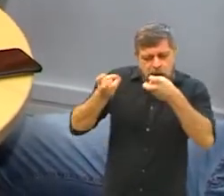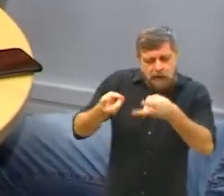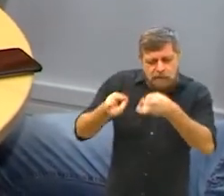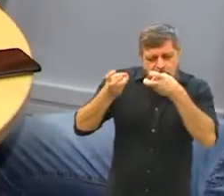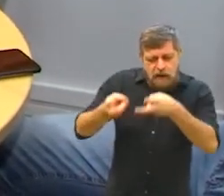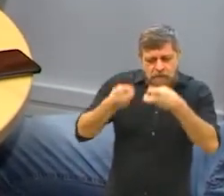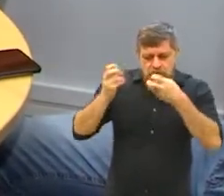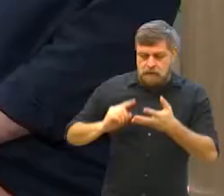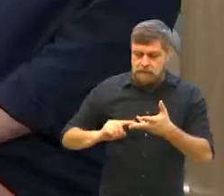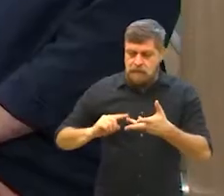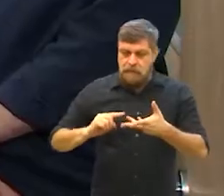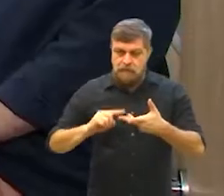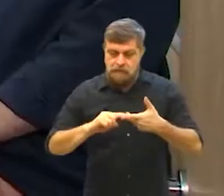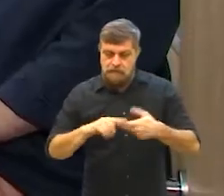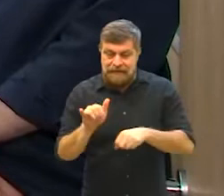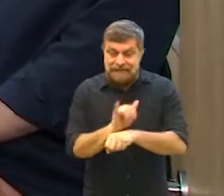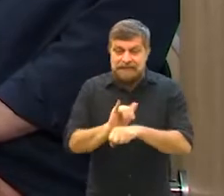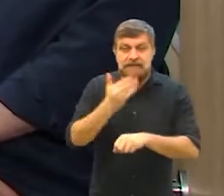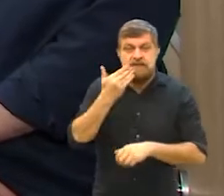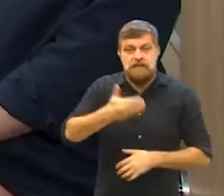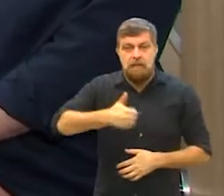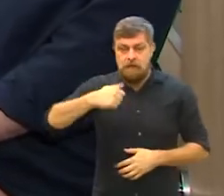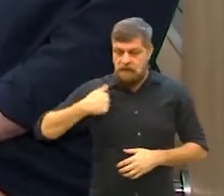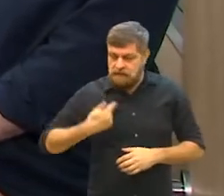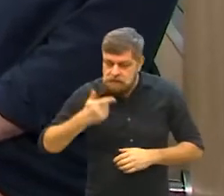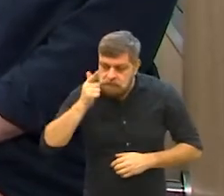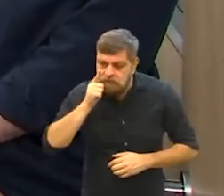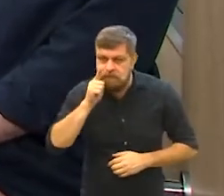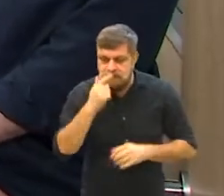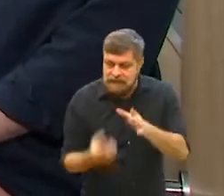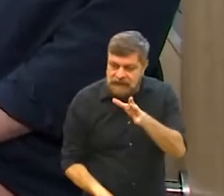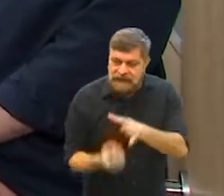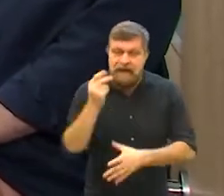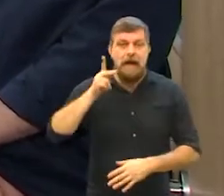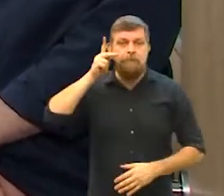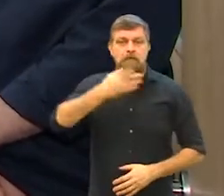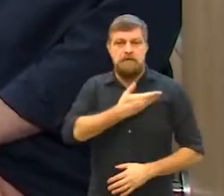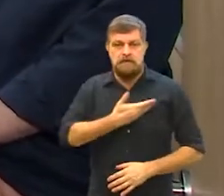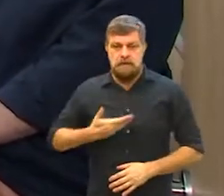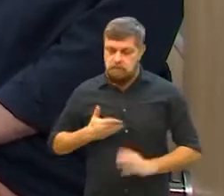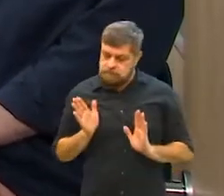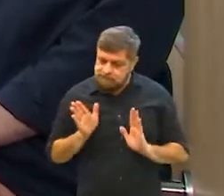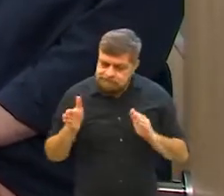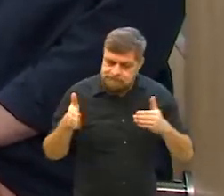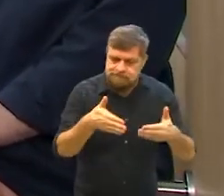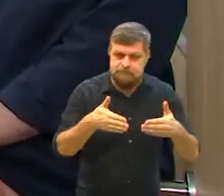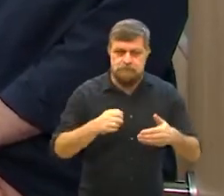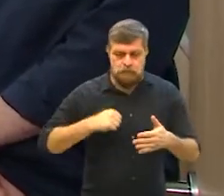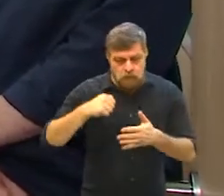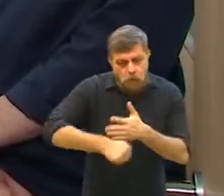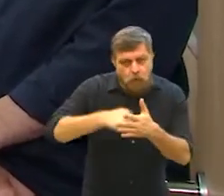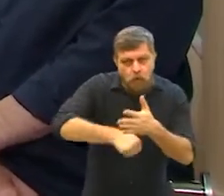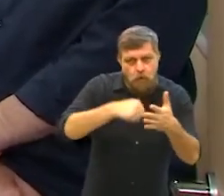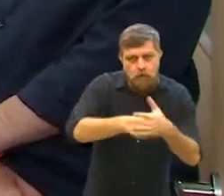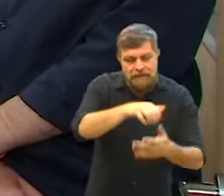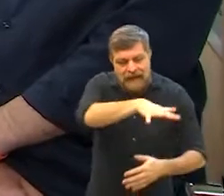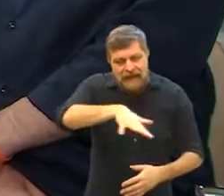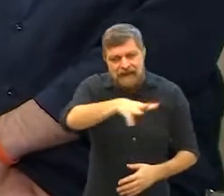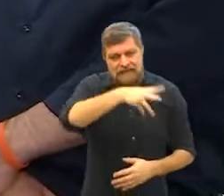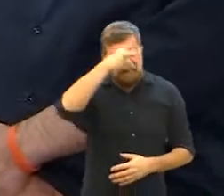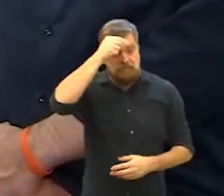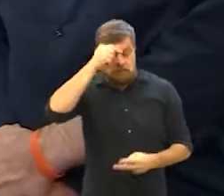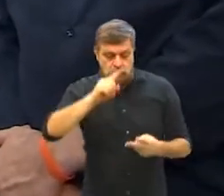vendo quais as são as evidências que as evidências mostram que são os melhores caminhos para gente conseguir implementar políticas públicas ou é